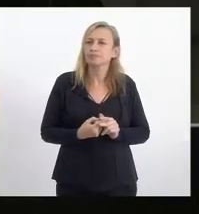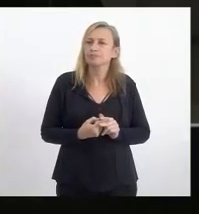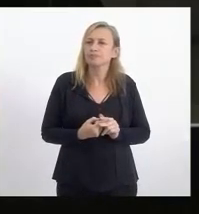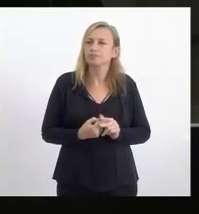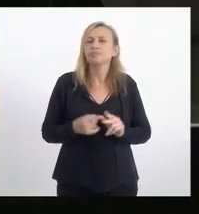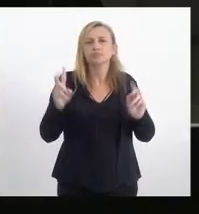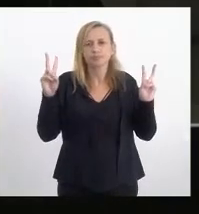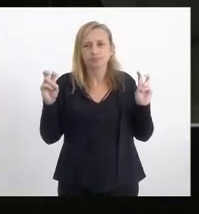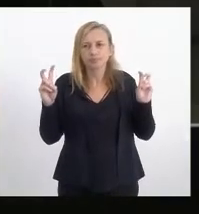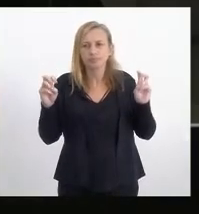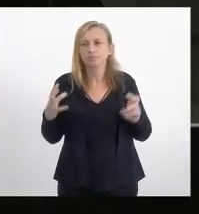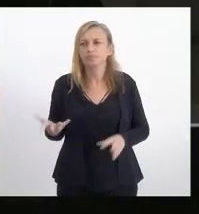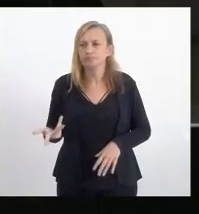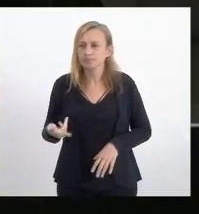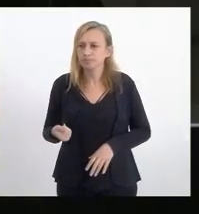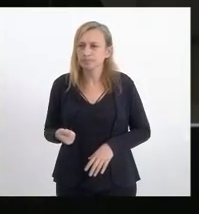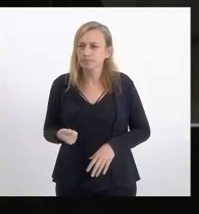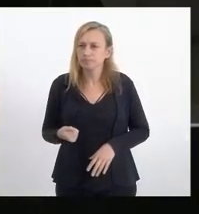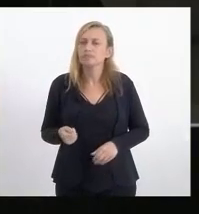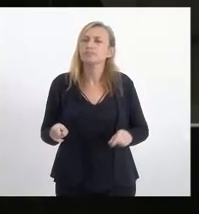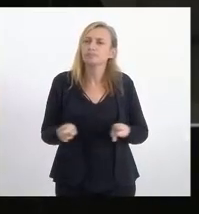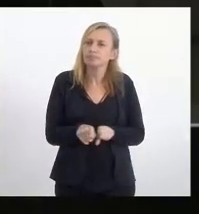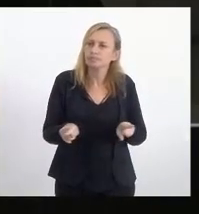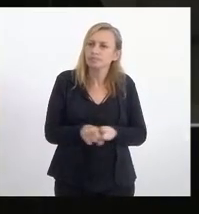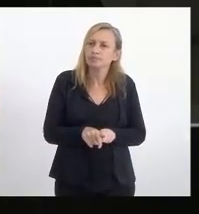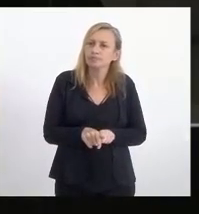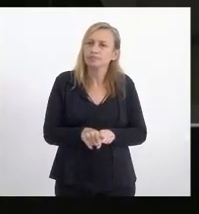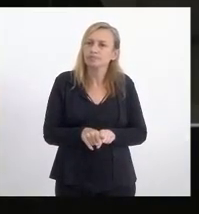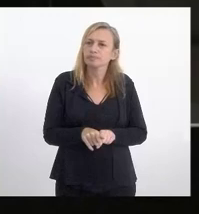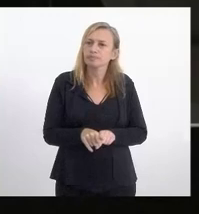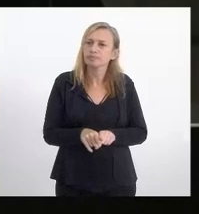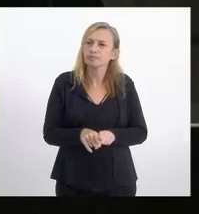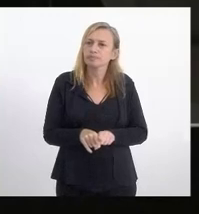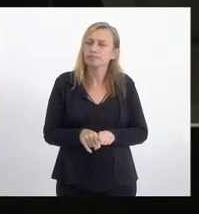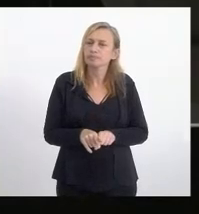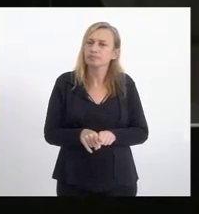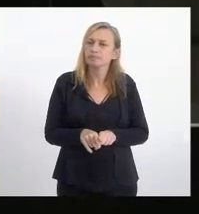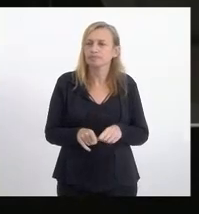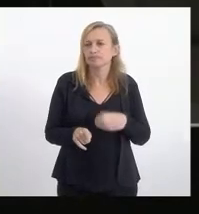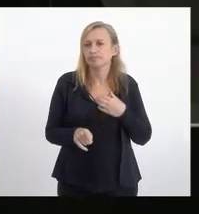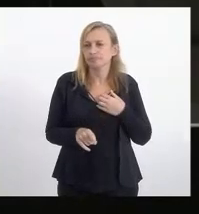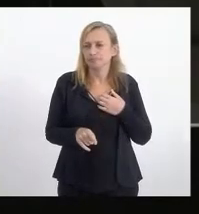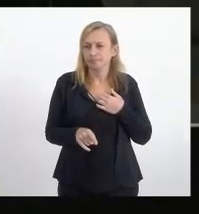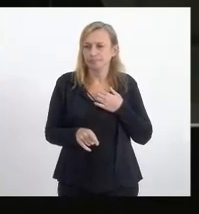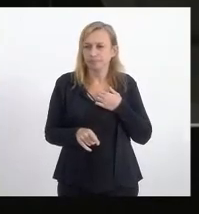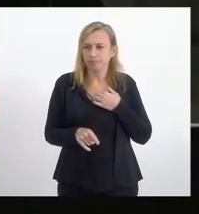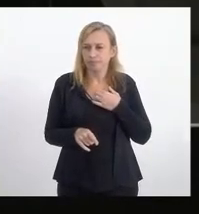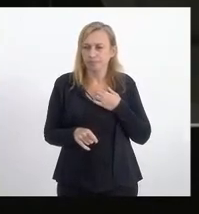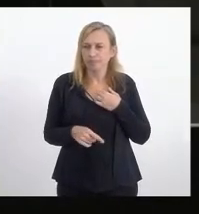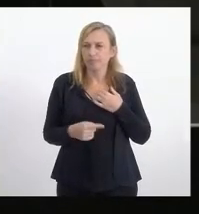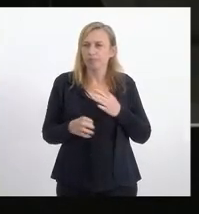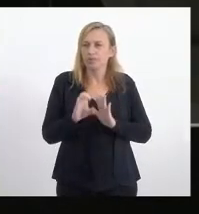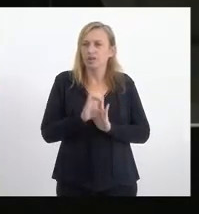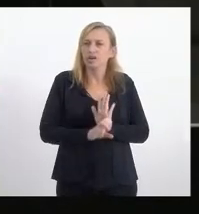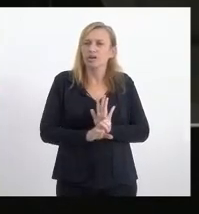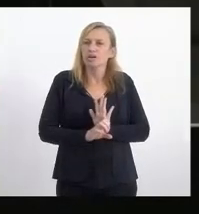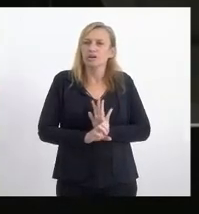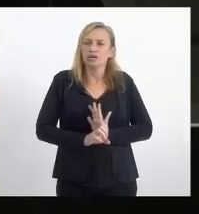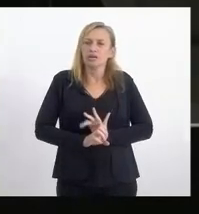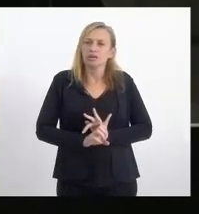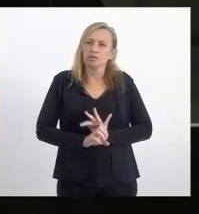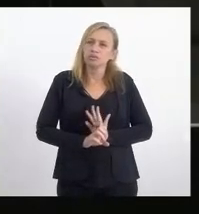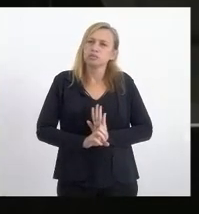essa questão da paridade fiz também é fiz também uma Emenda